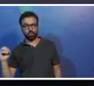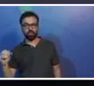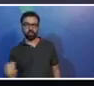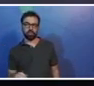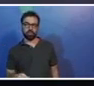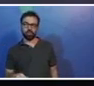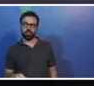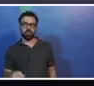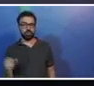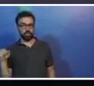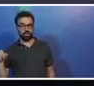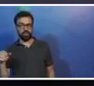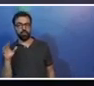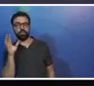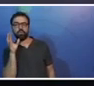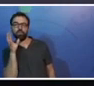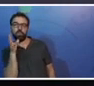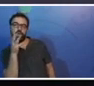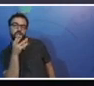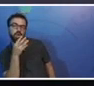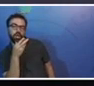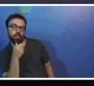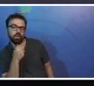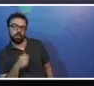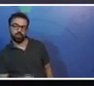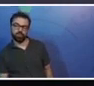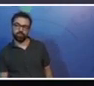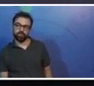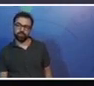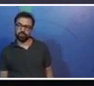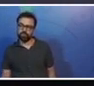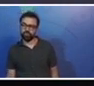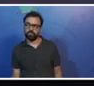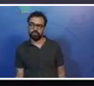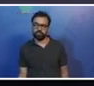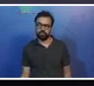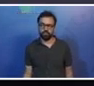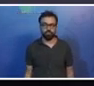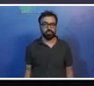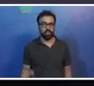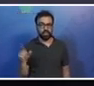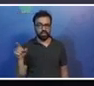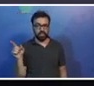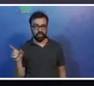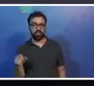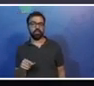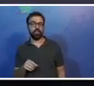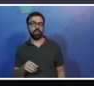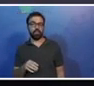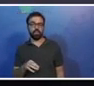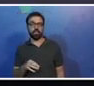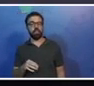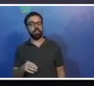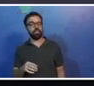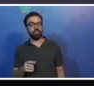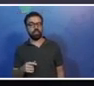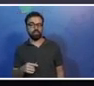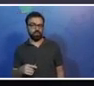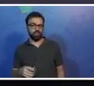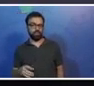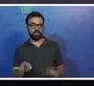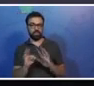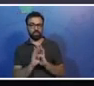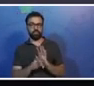como superlativo de lento? Olha, gente, um texto até irônico e também com uma pitada de humor. Vocês